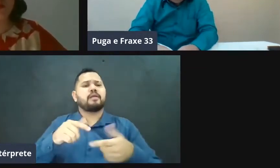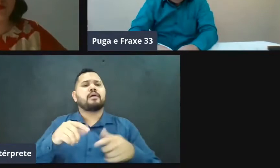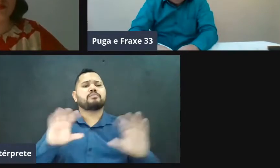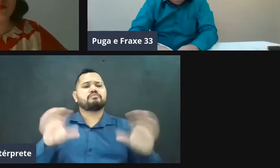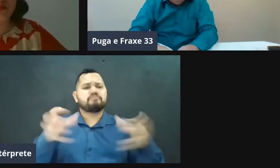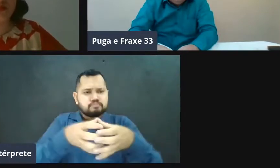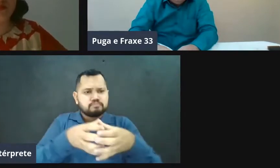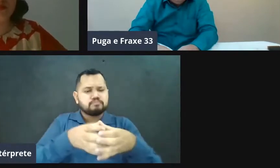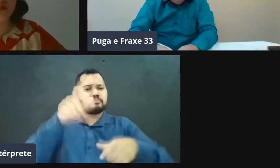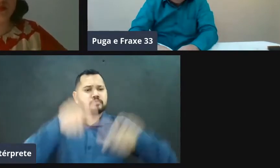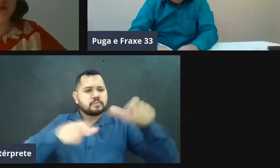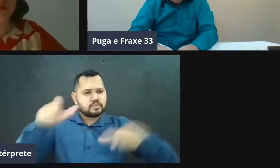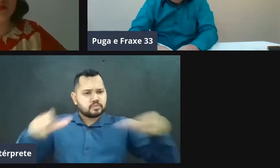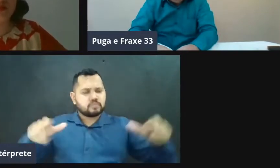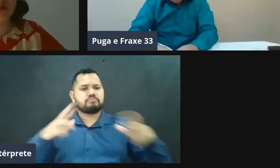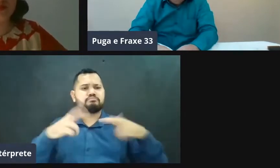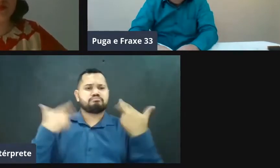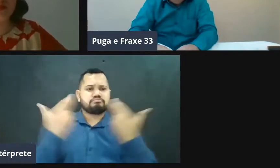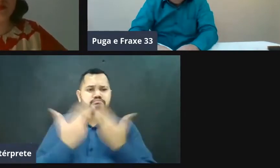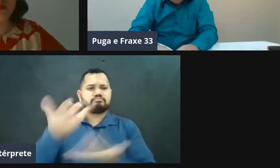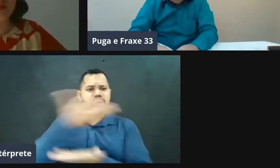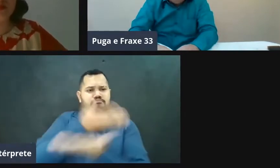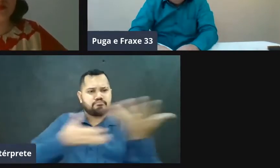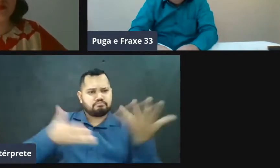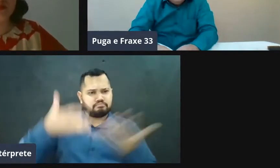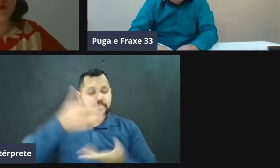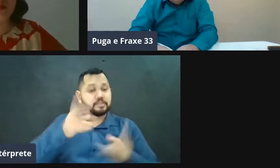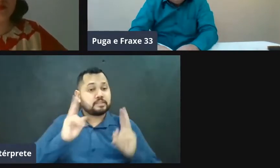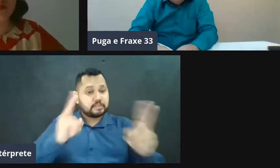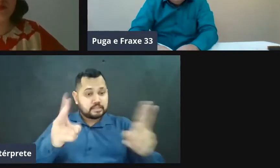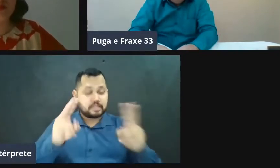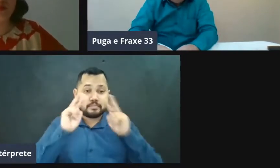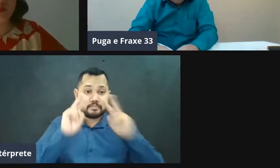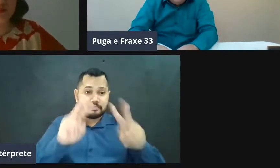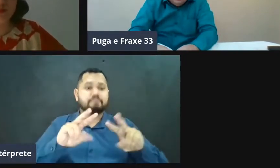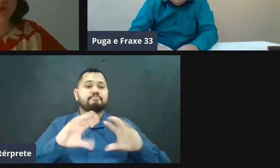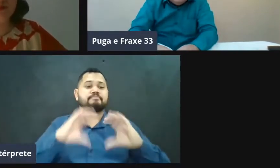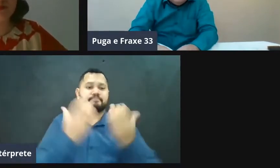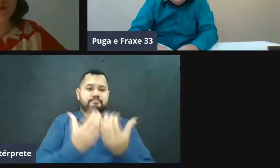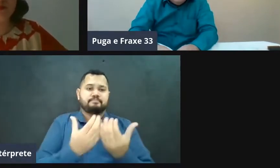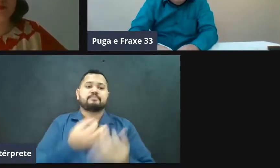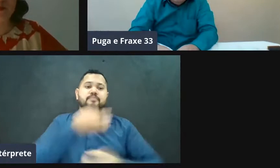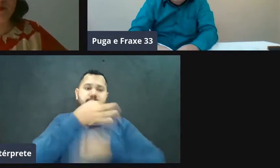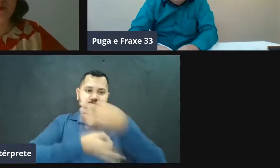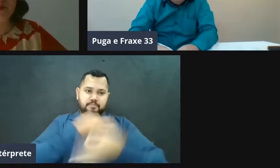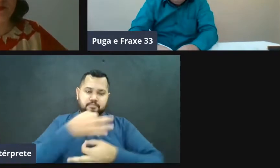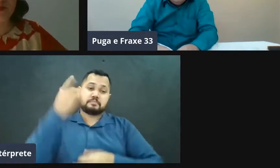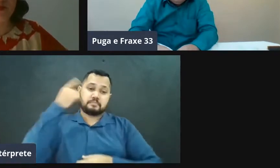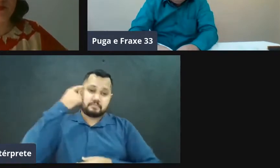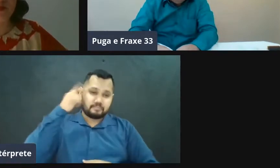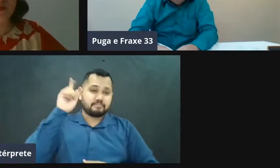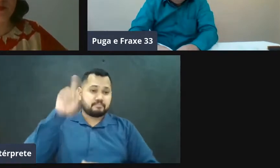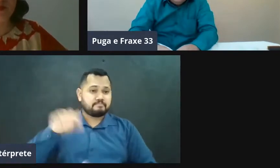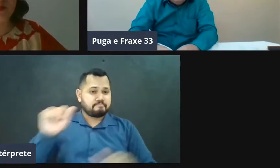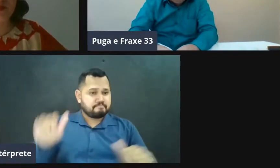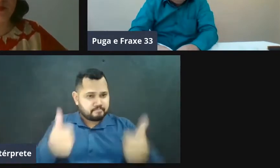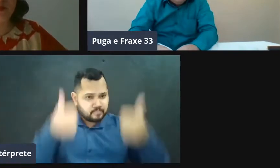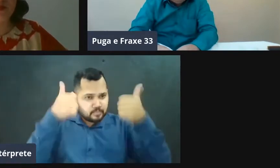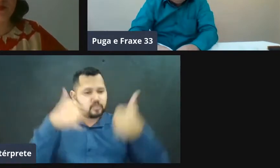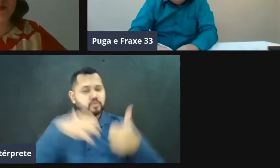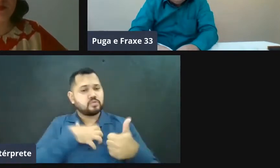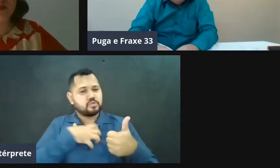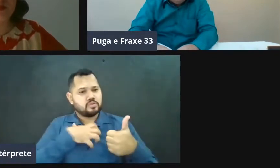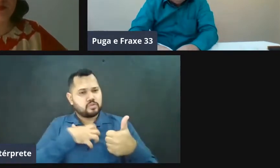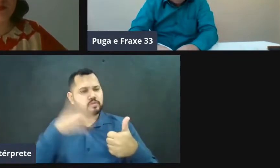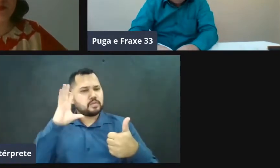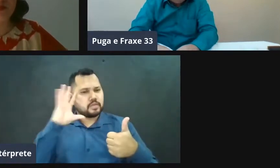forma propositiva, de uma forma ouvindo a nossa comunidade. Entendemos ser esse a melhor maneira de lidarmos com